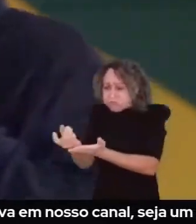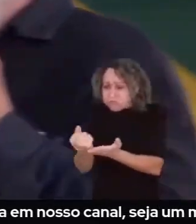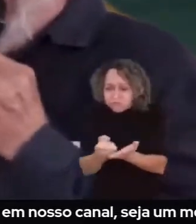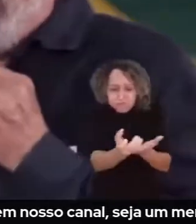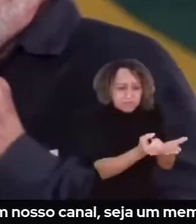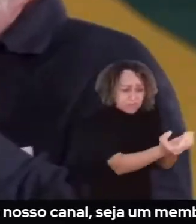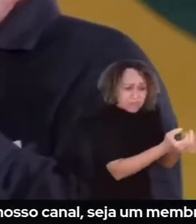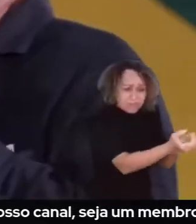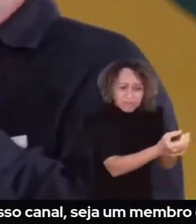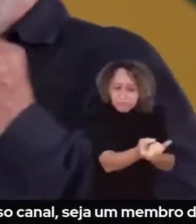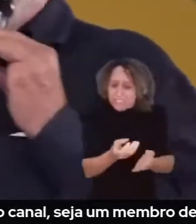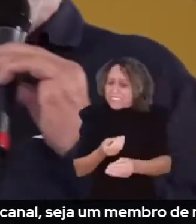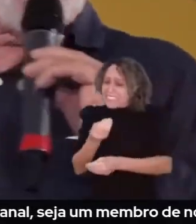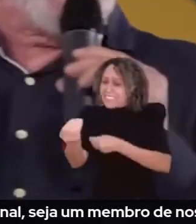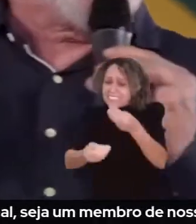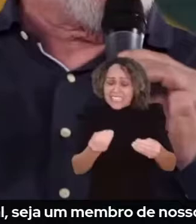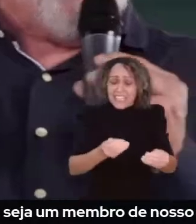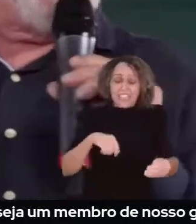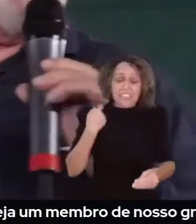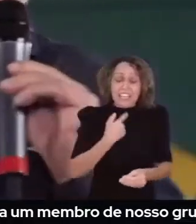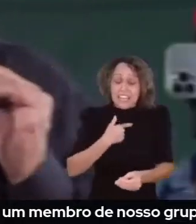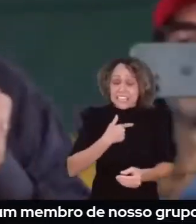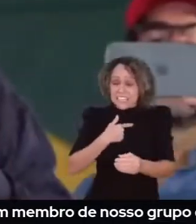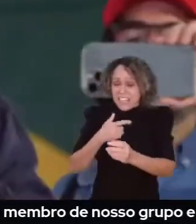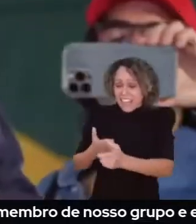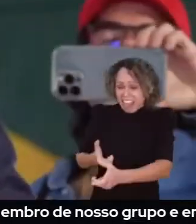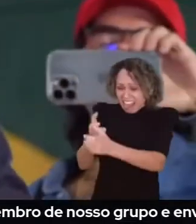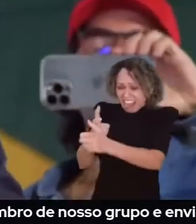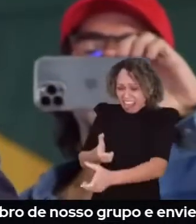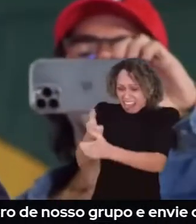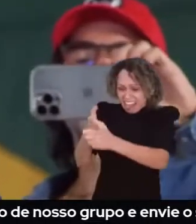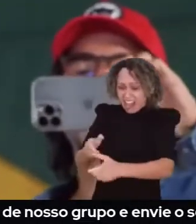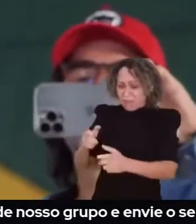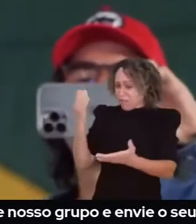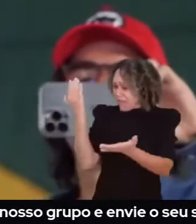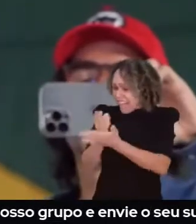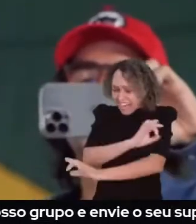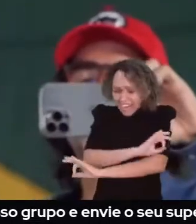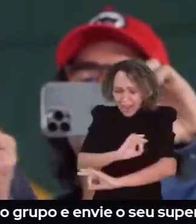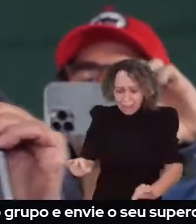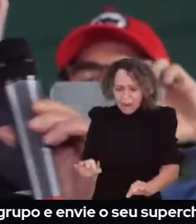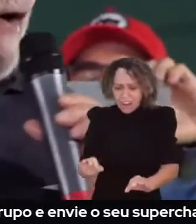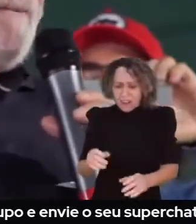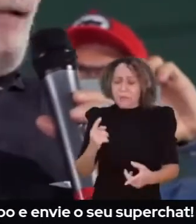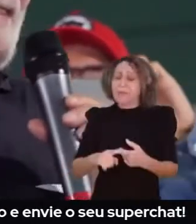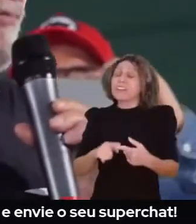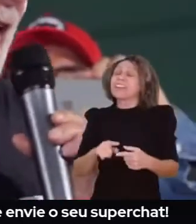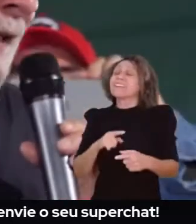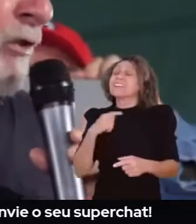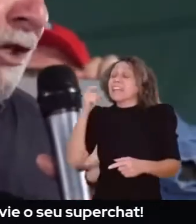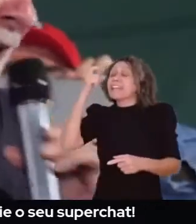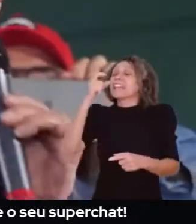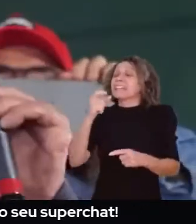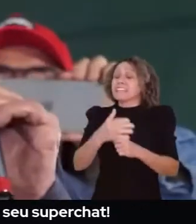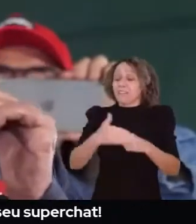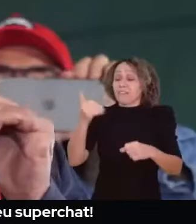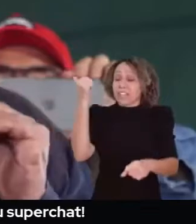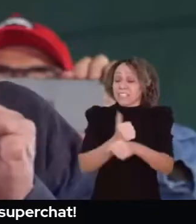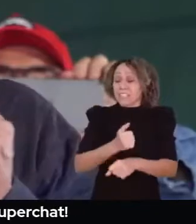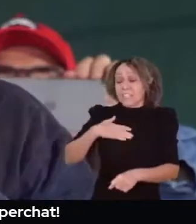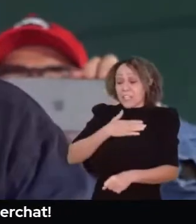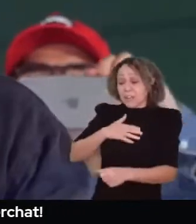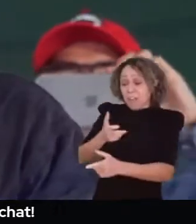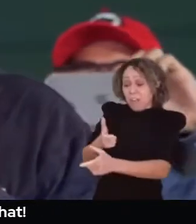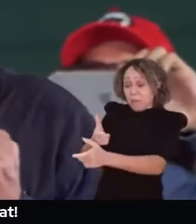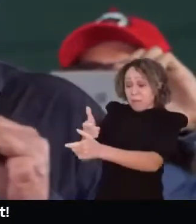só interessa a fascista nesse país. As crianças não precisam aprender a atirar,